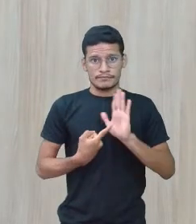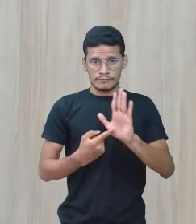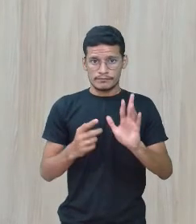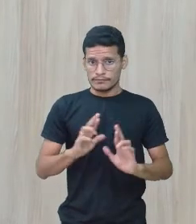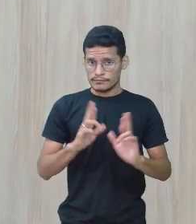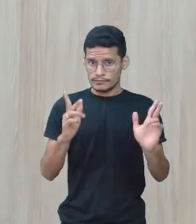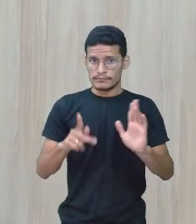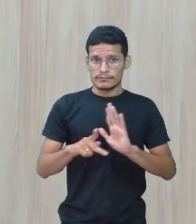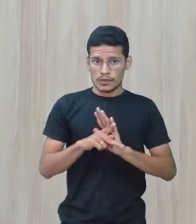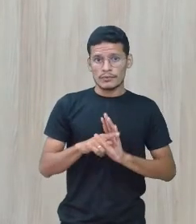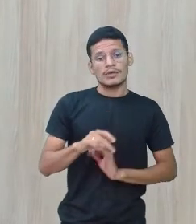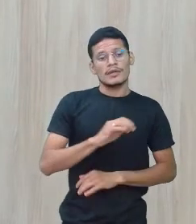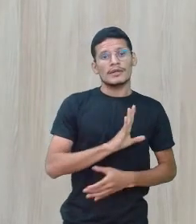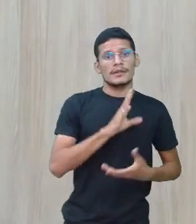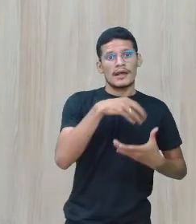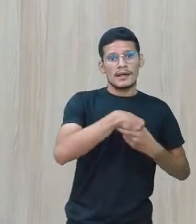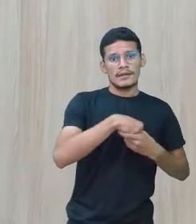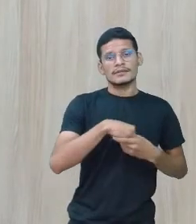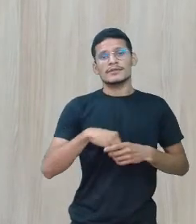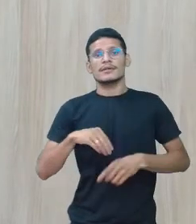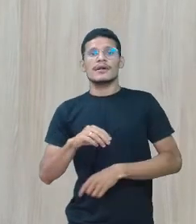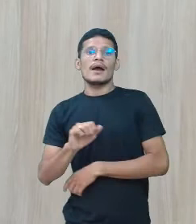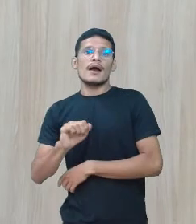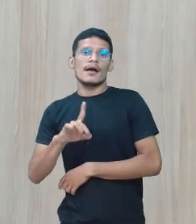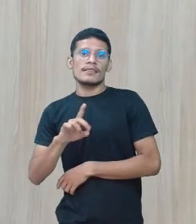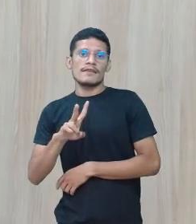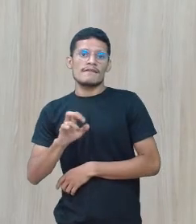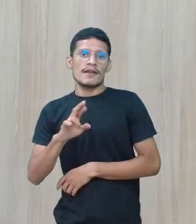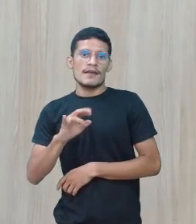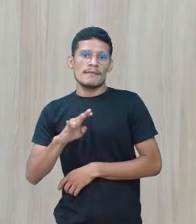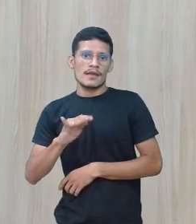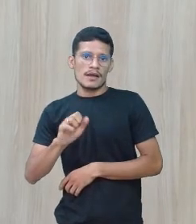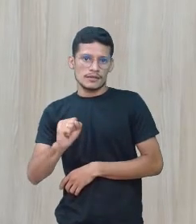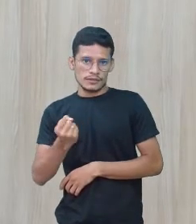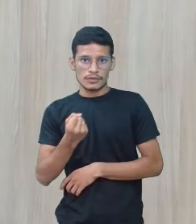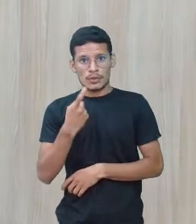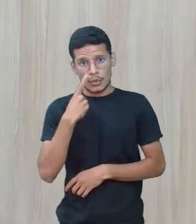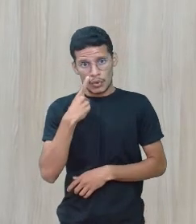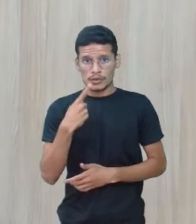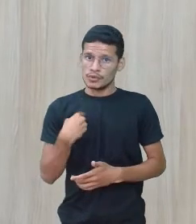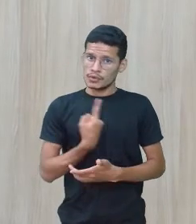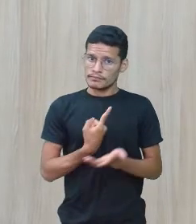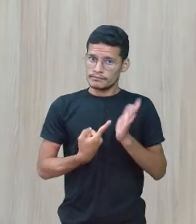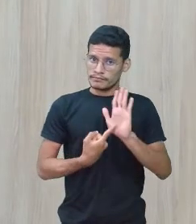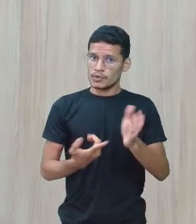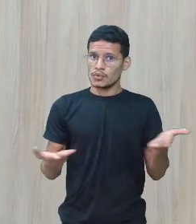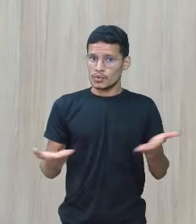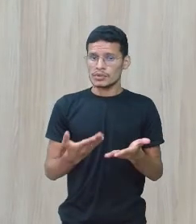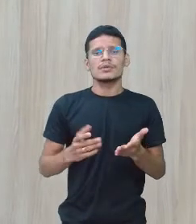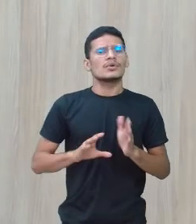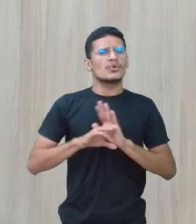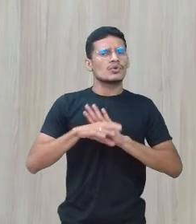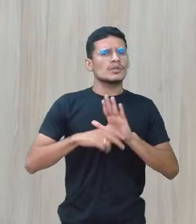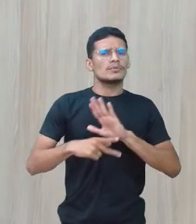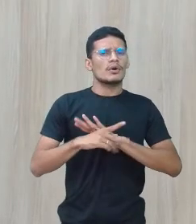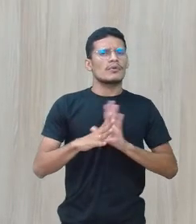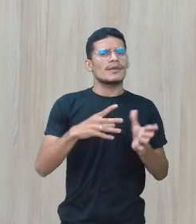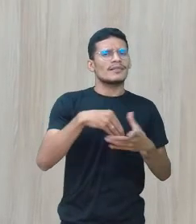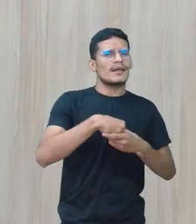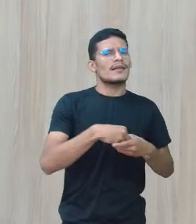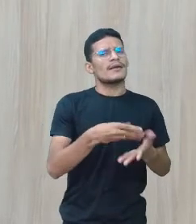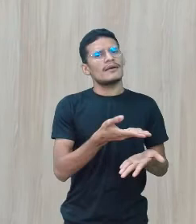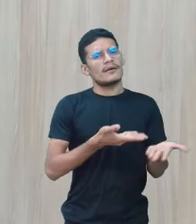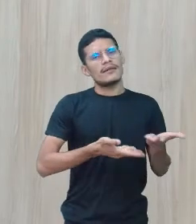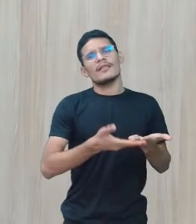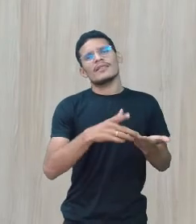a conjunção integrante e as conjunções adverbiais. Eu sei que o conceito de conjunção integrante ele pode parecer um